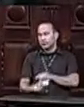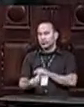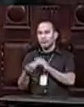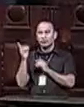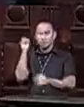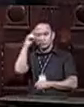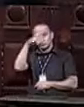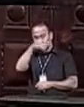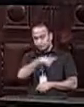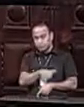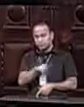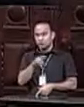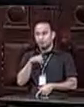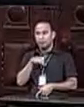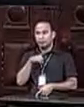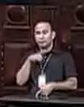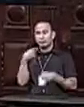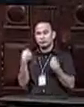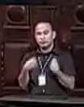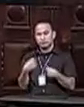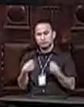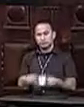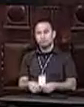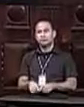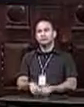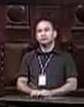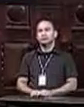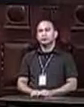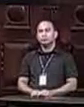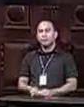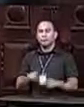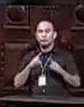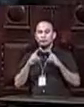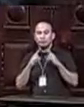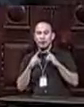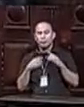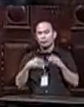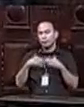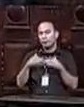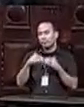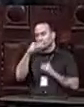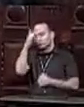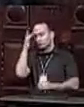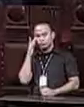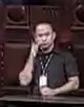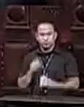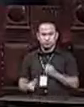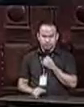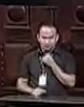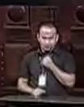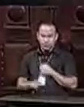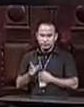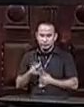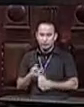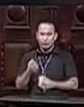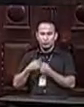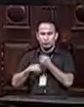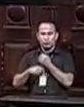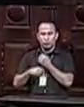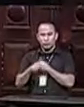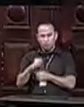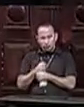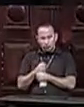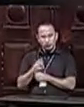truculenta, que prescinde do diálogo com quem quer que seja. Já tinha sido assim no final do ano passado,